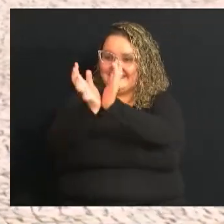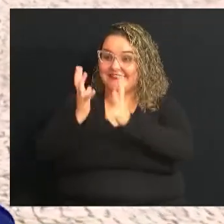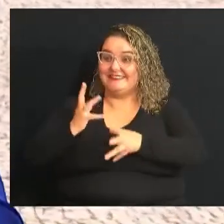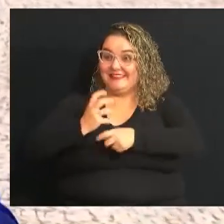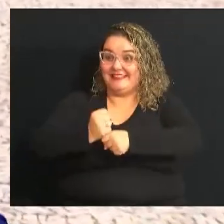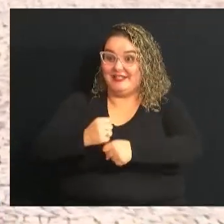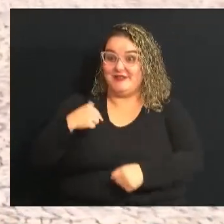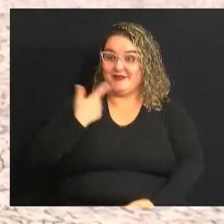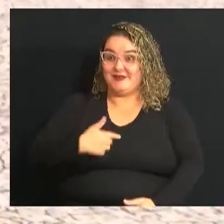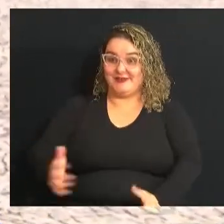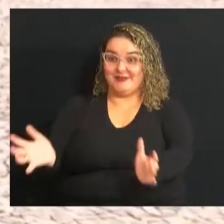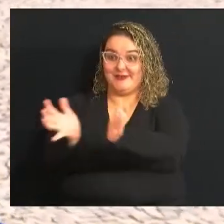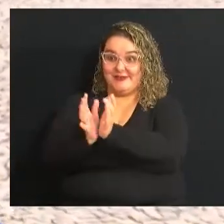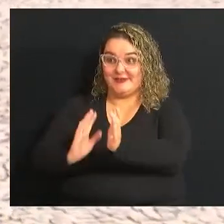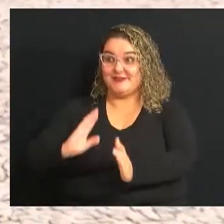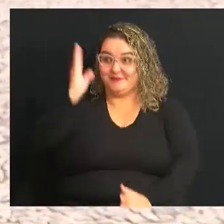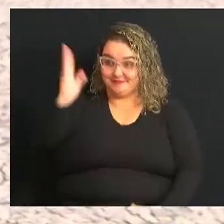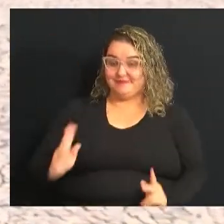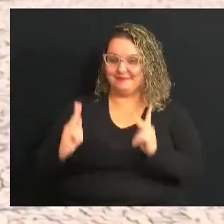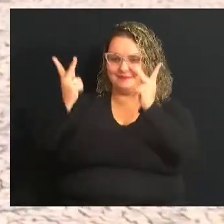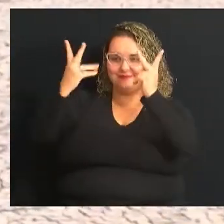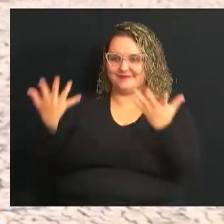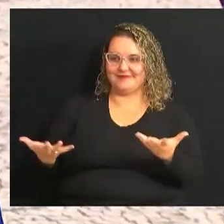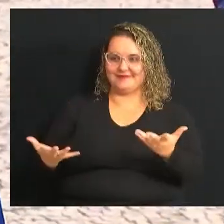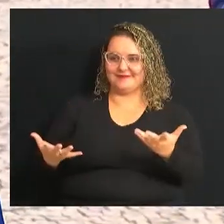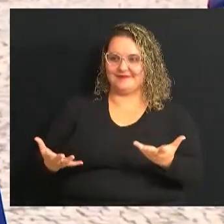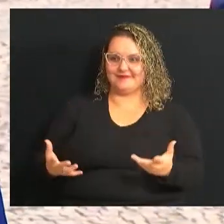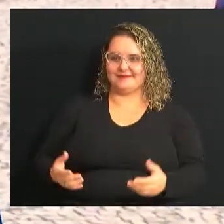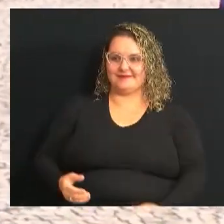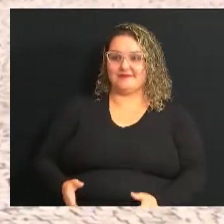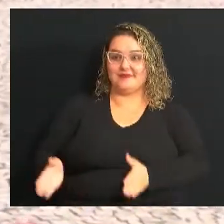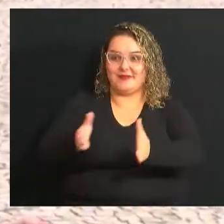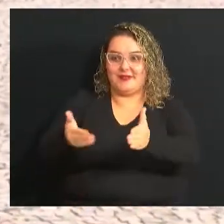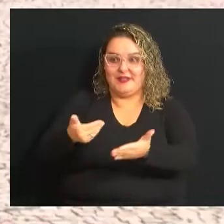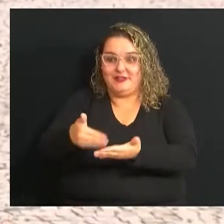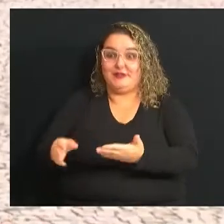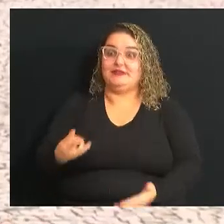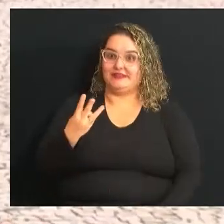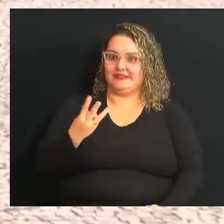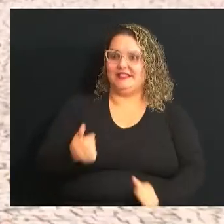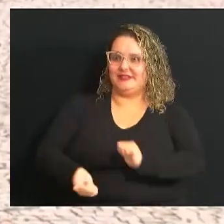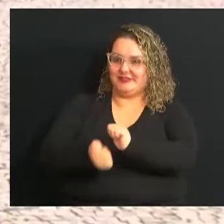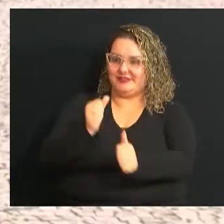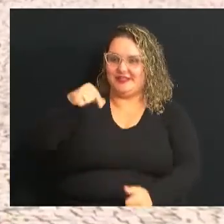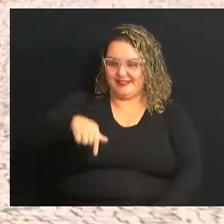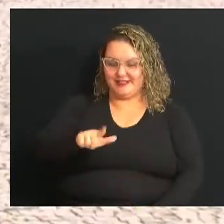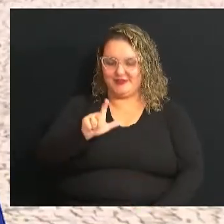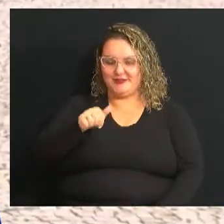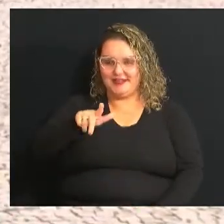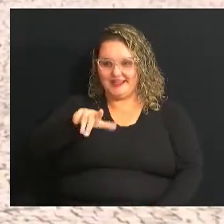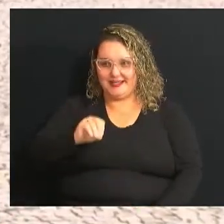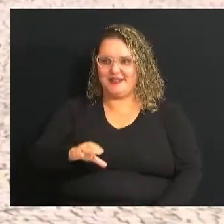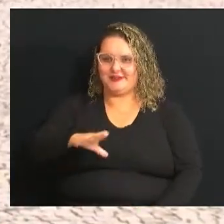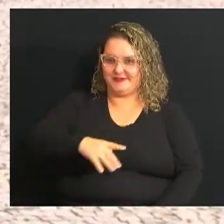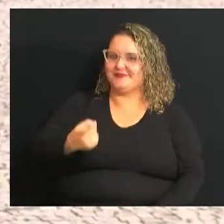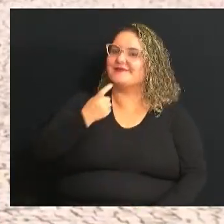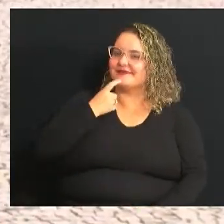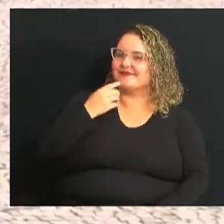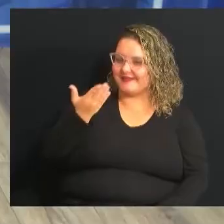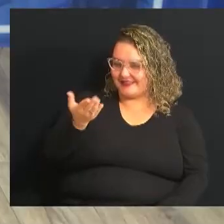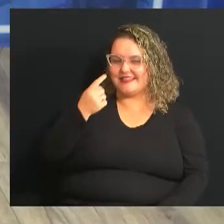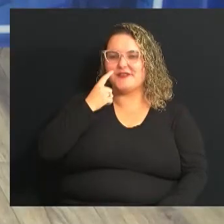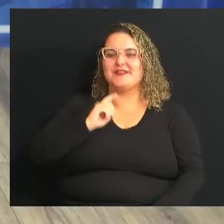às 7h30 da noite, depois da apresentação de corais. Então, lembrando que a gente já está começando a entrar nesse clima de Natal aqui no